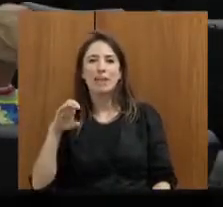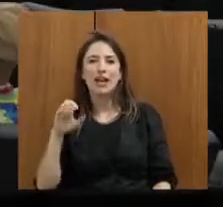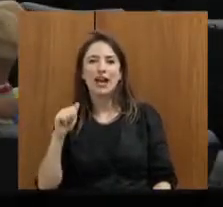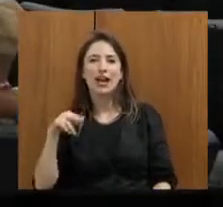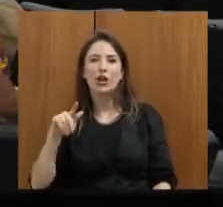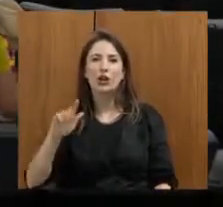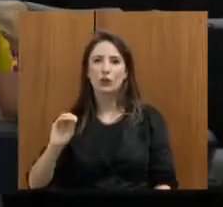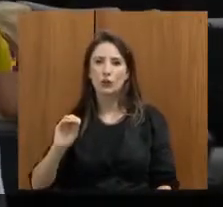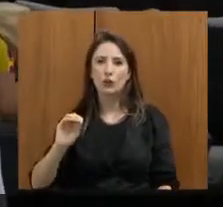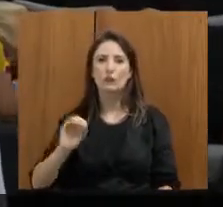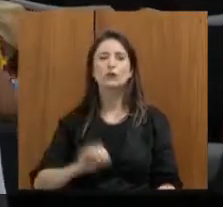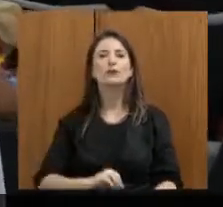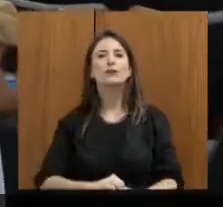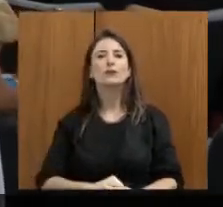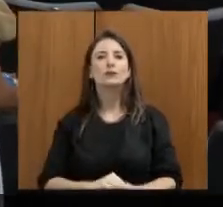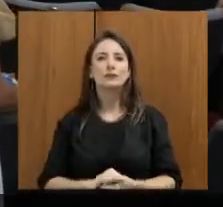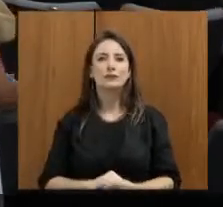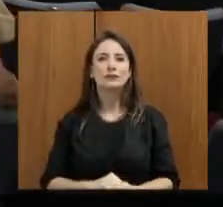e